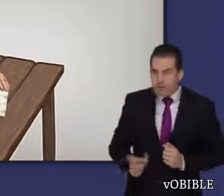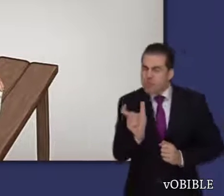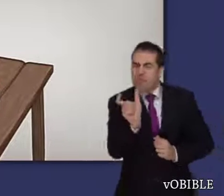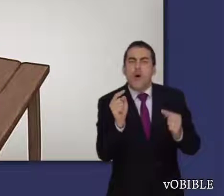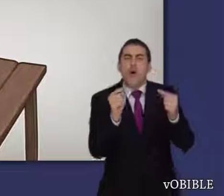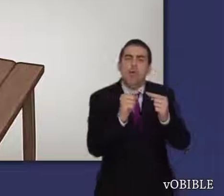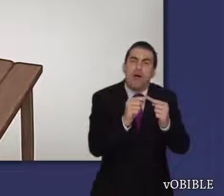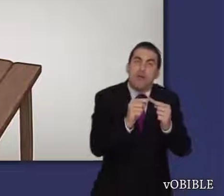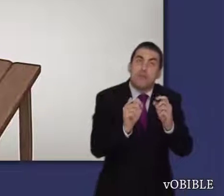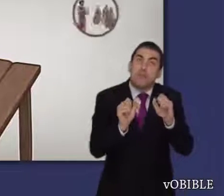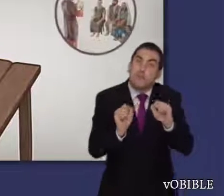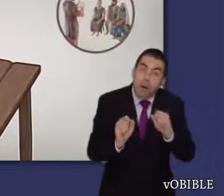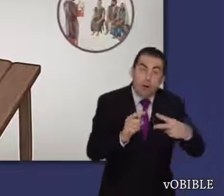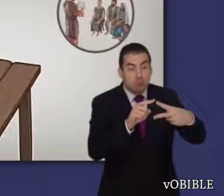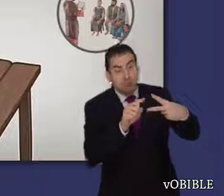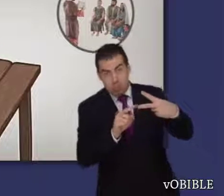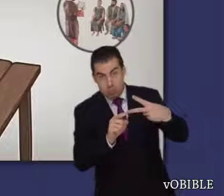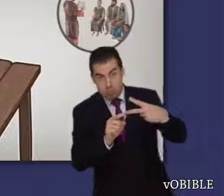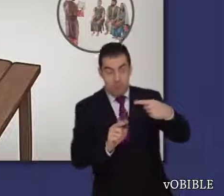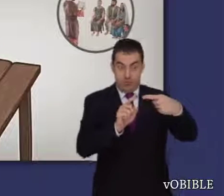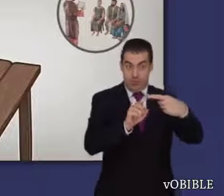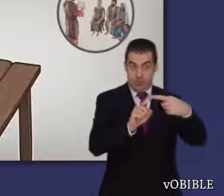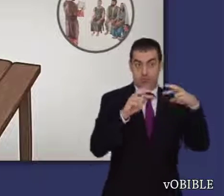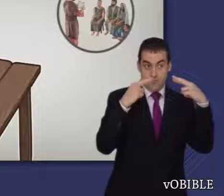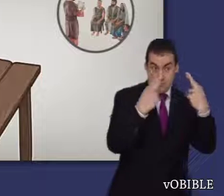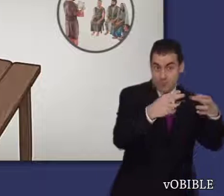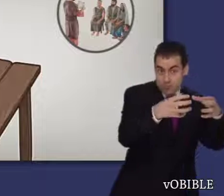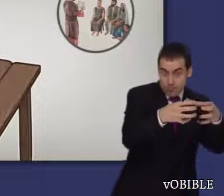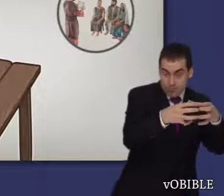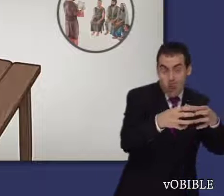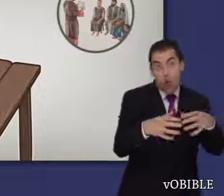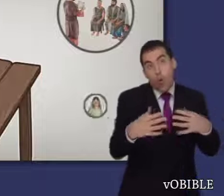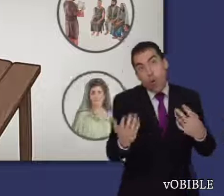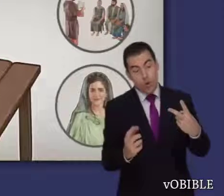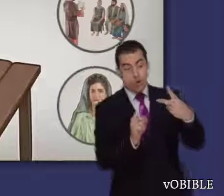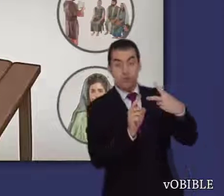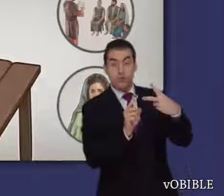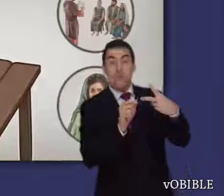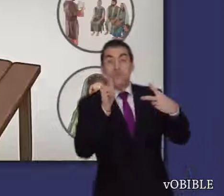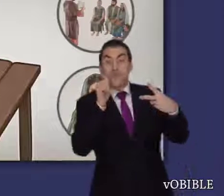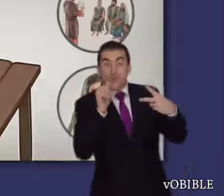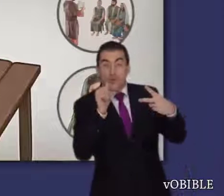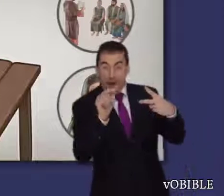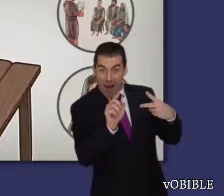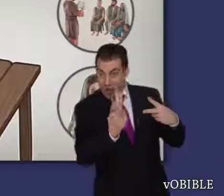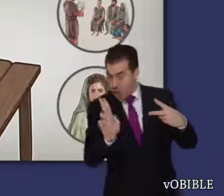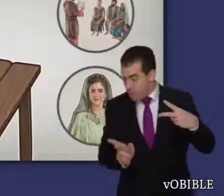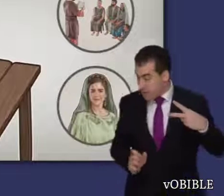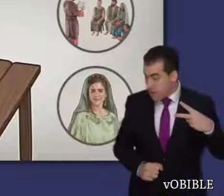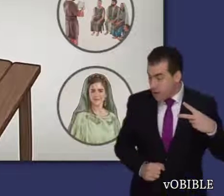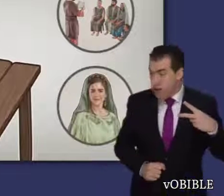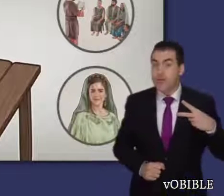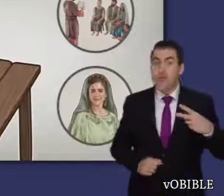Pode ser que a Senhora escolhida fosse uma congregação ou uma irmã na fé chamada Kyria, que quer dizer Senhora